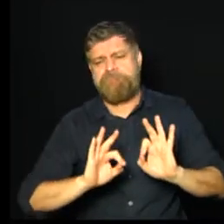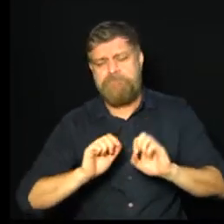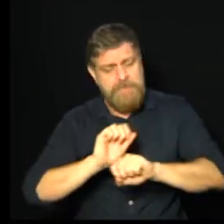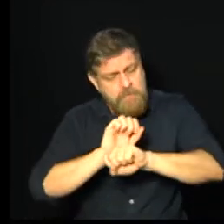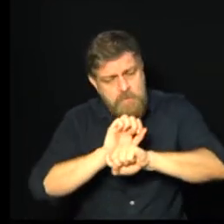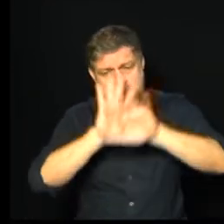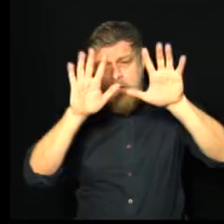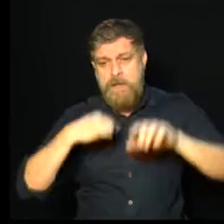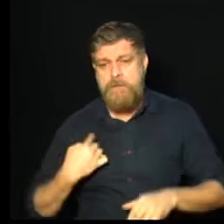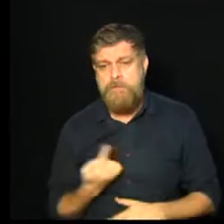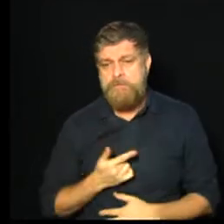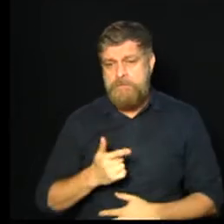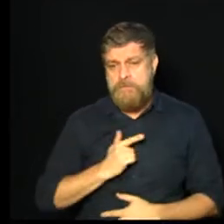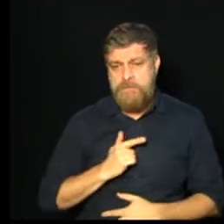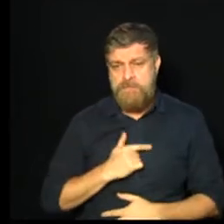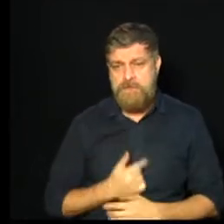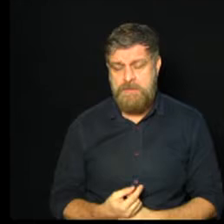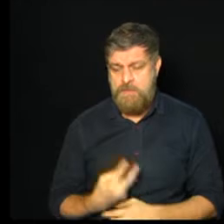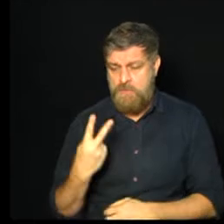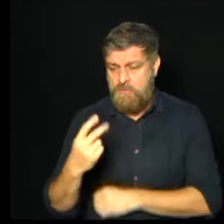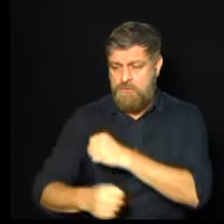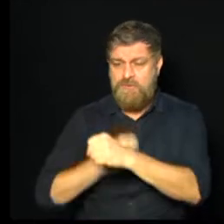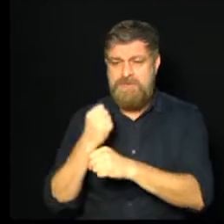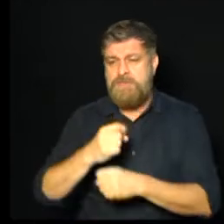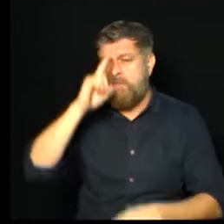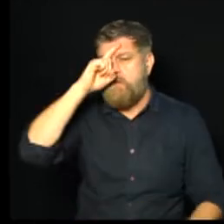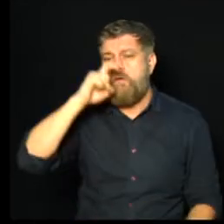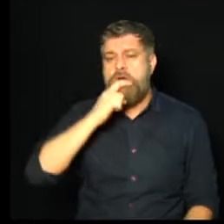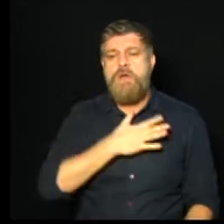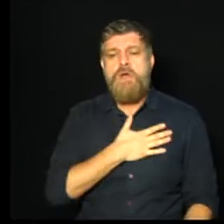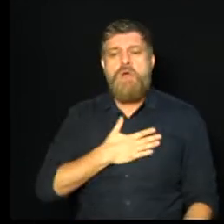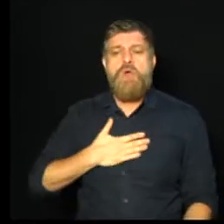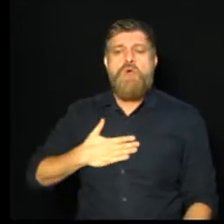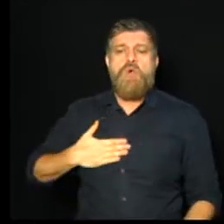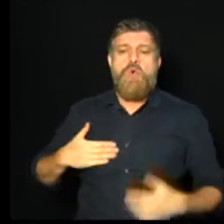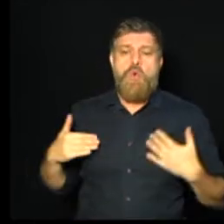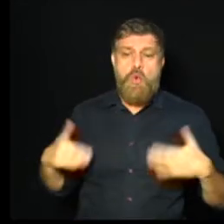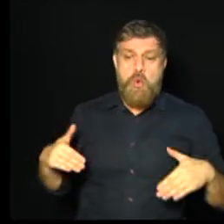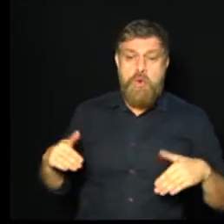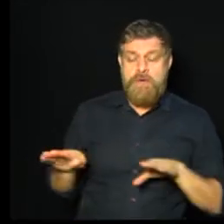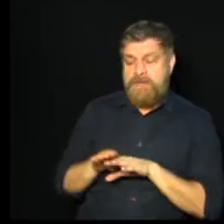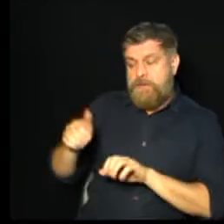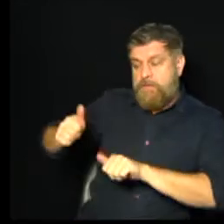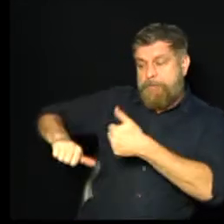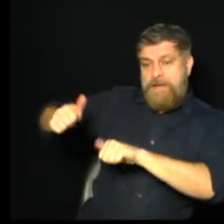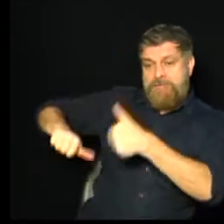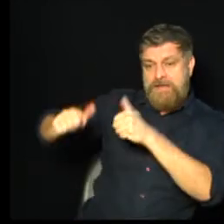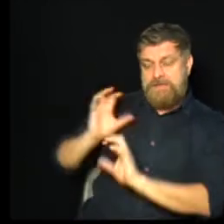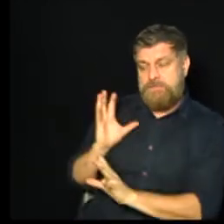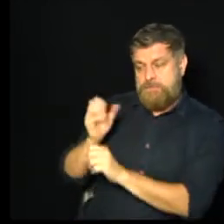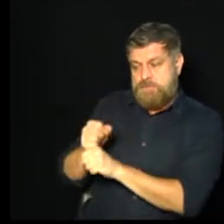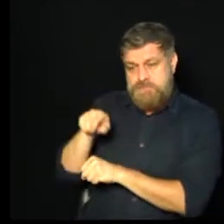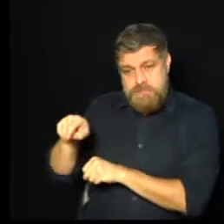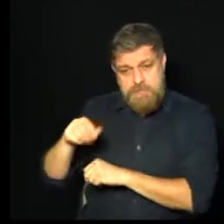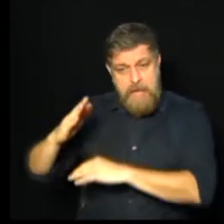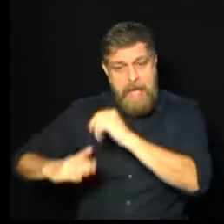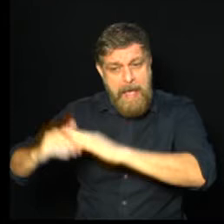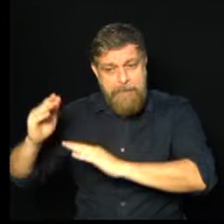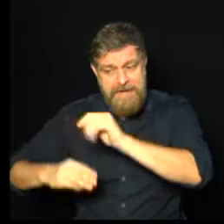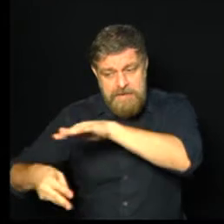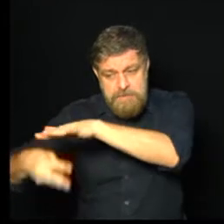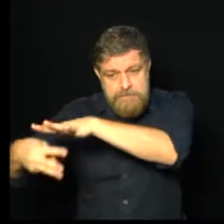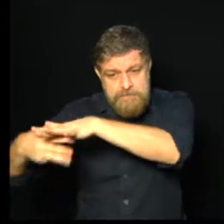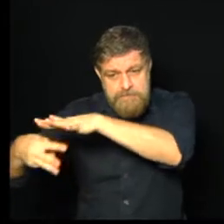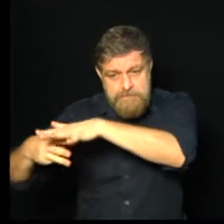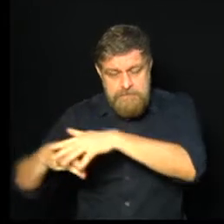gente tenha, durante 24 meses, uma tranquilidade e, obviamente, uma avaliação da prestação de serviço junto à